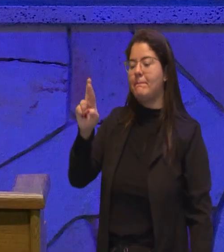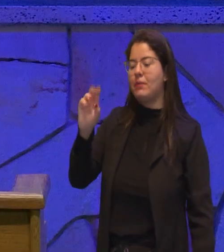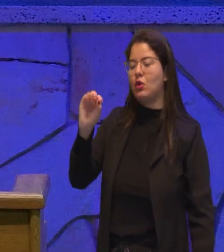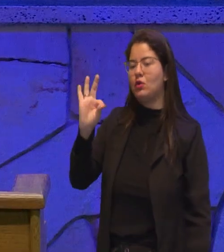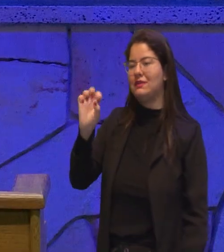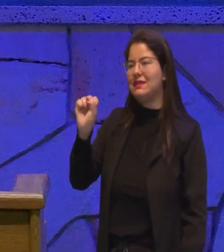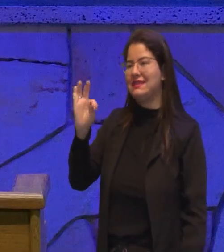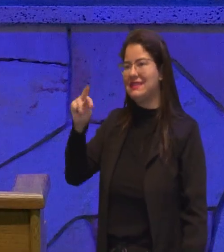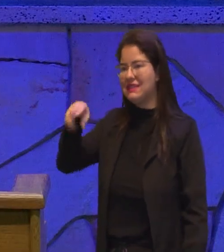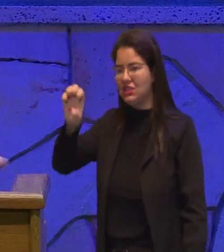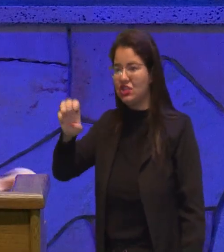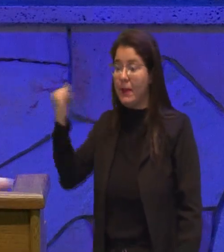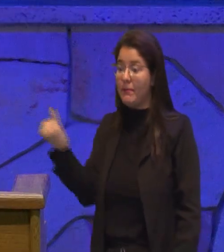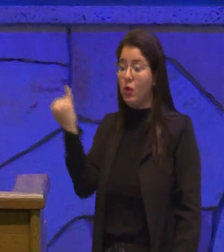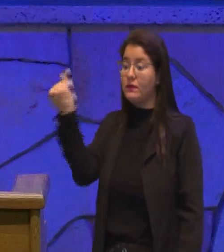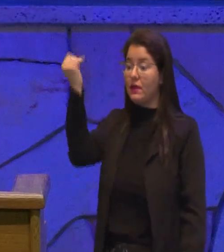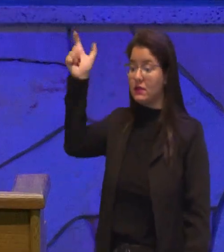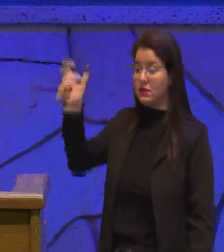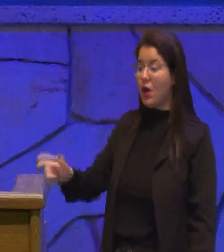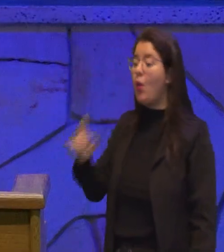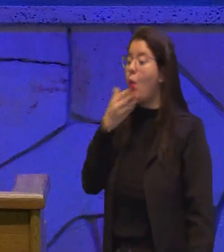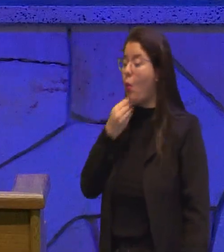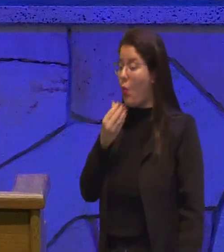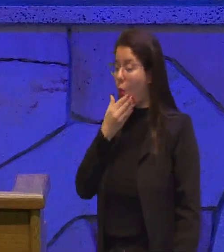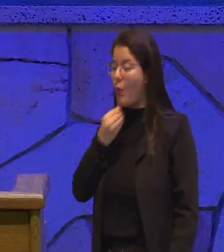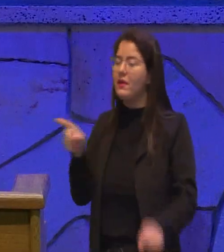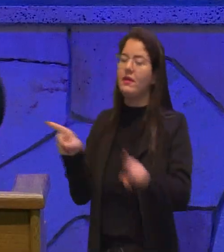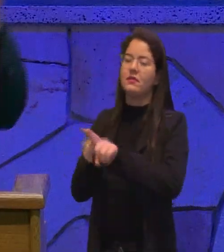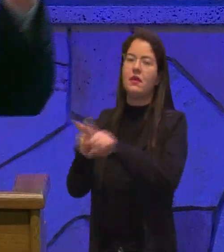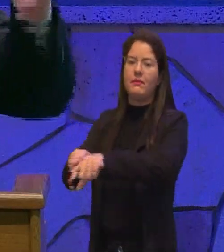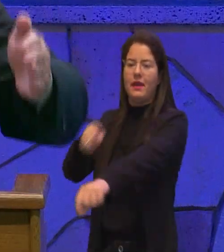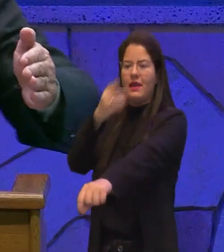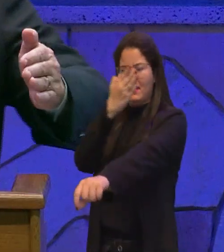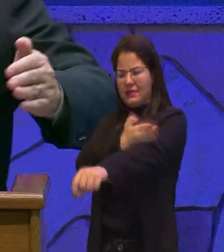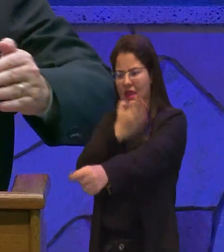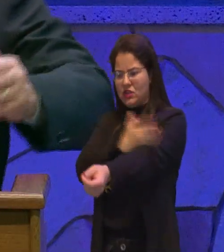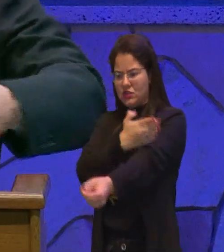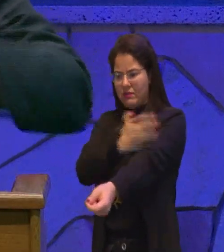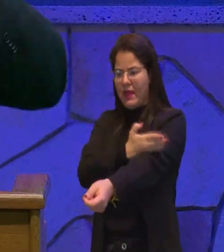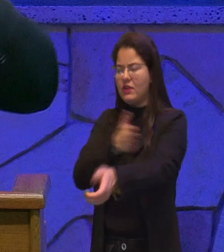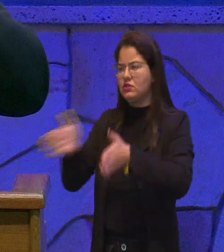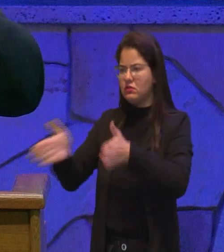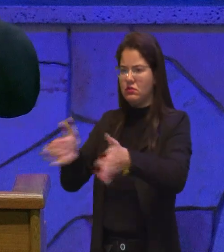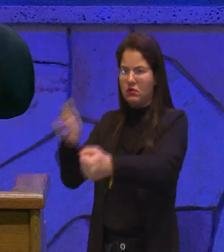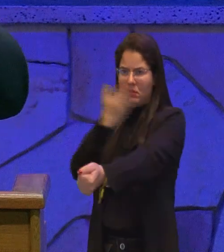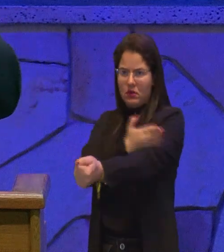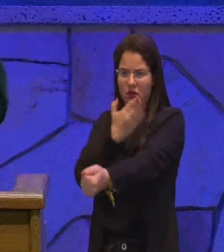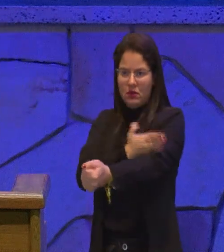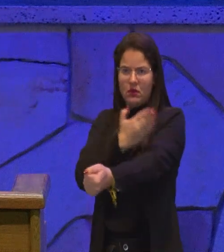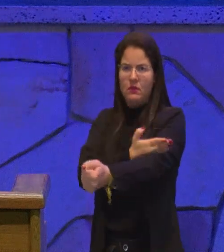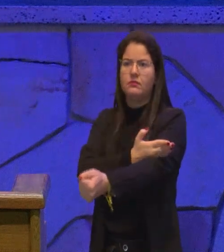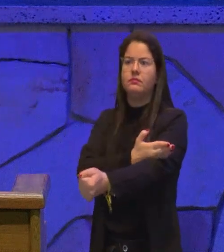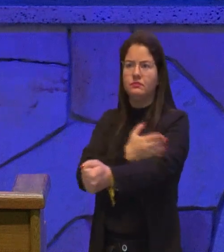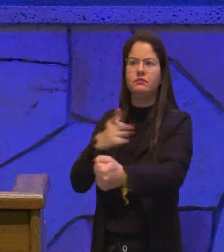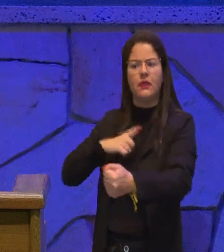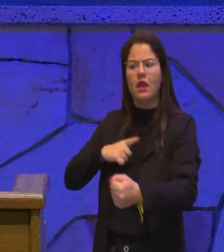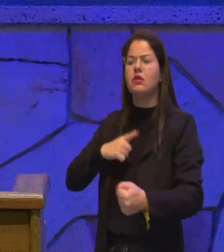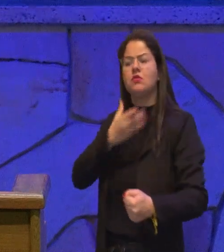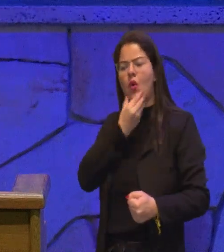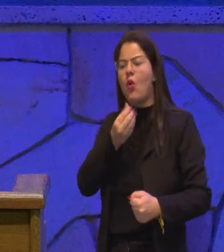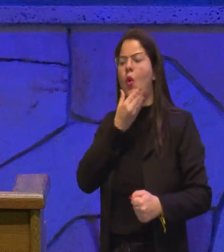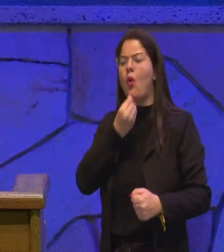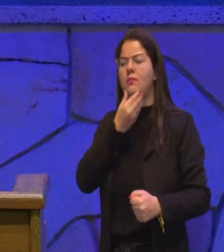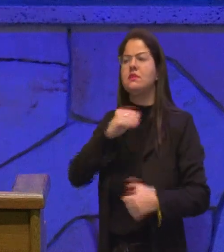Hipona. Mas não para por aí. Nós temos a Idade Média com São Tomás de Aquino e São Boaventura, que também